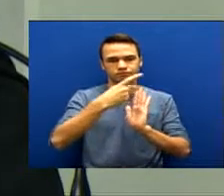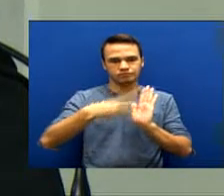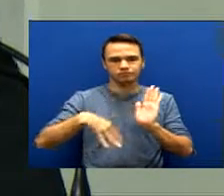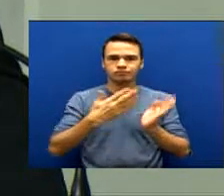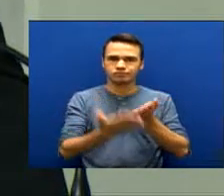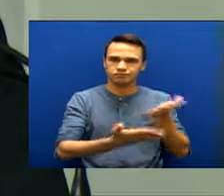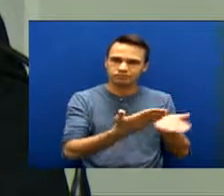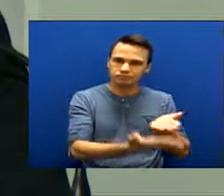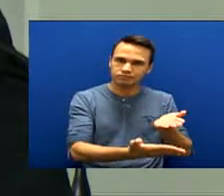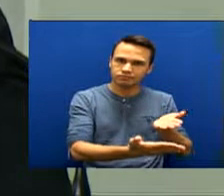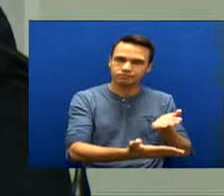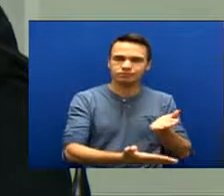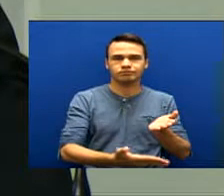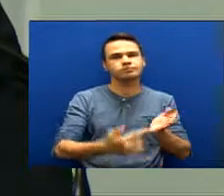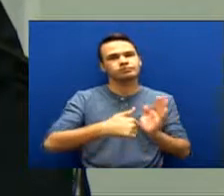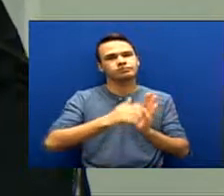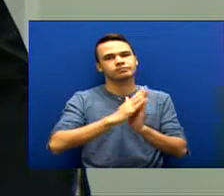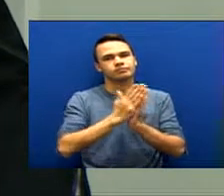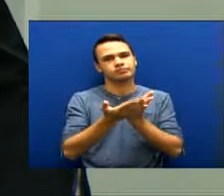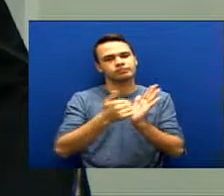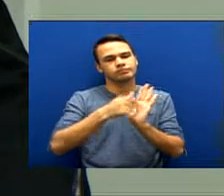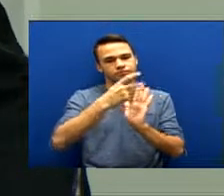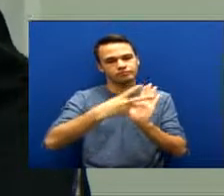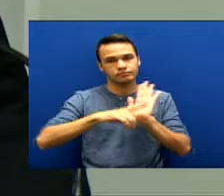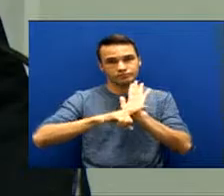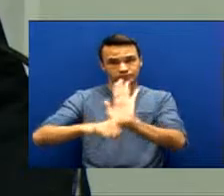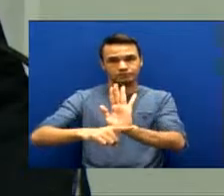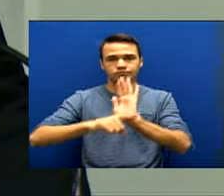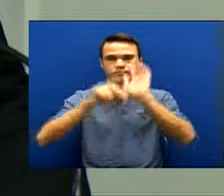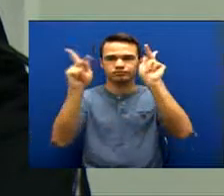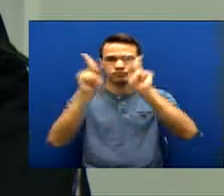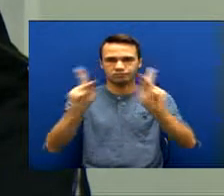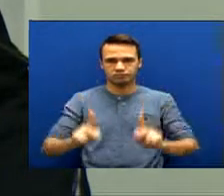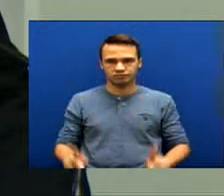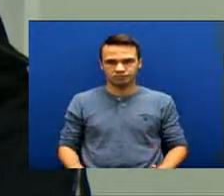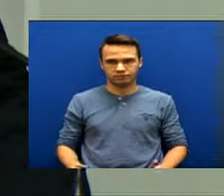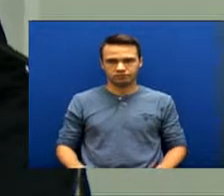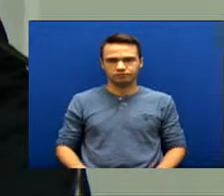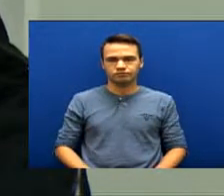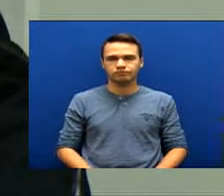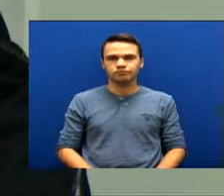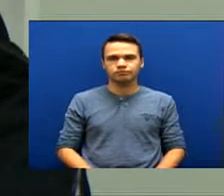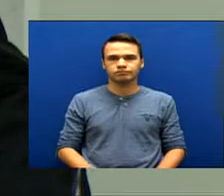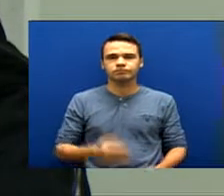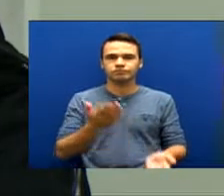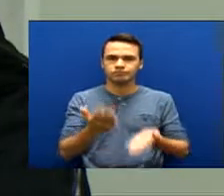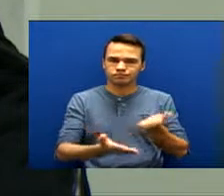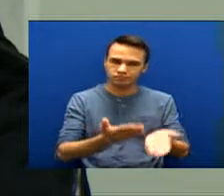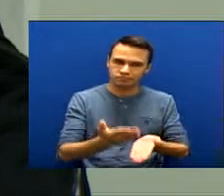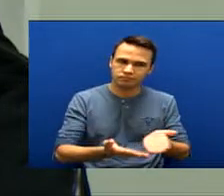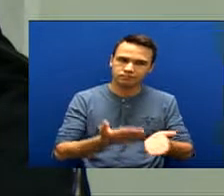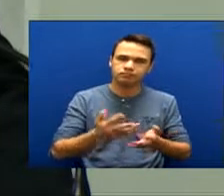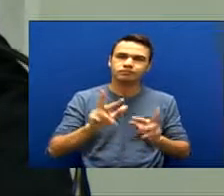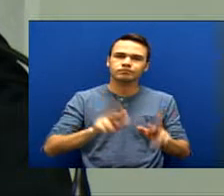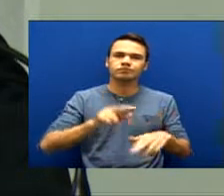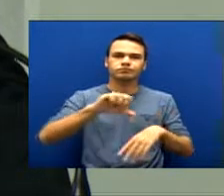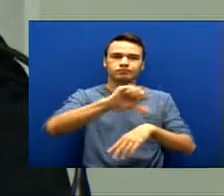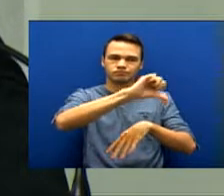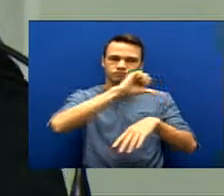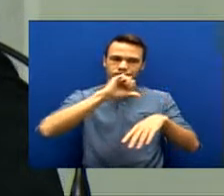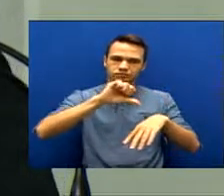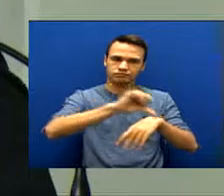Deus, ele se apresenta como Deus, e ele diz: o fato de ser Deus, e o fato de estar contigo,